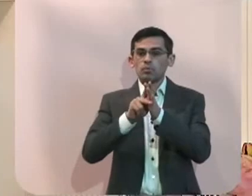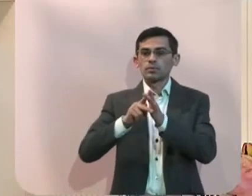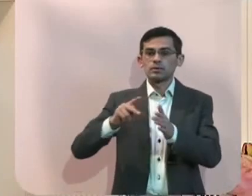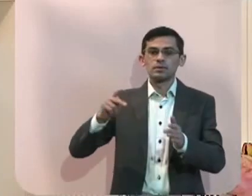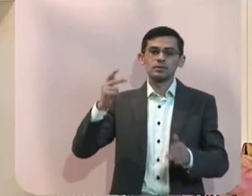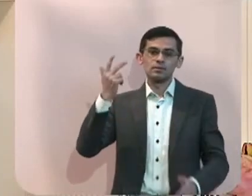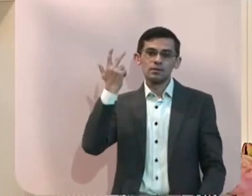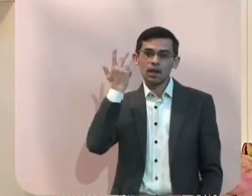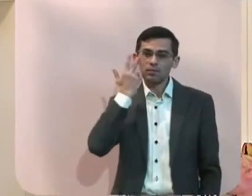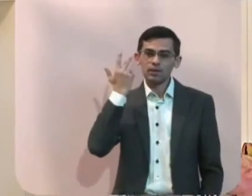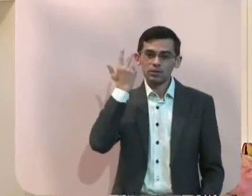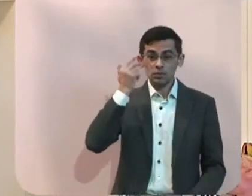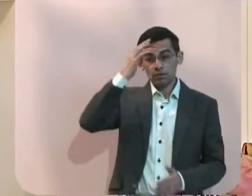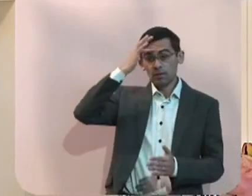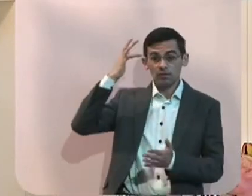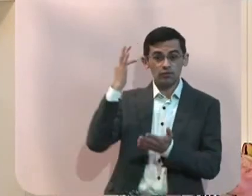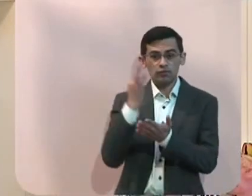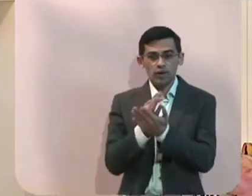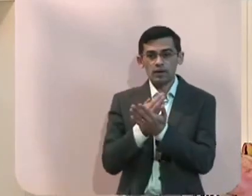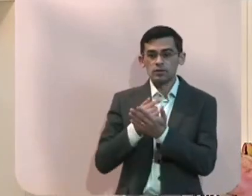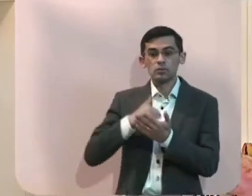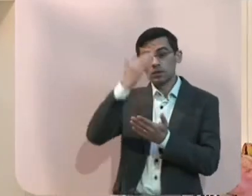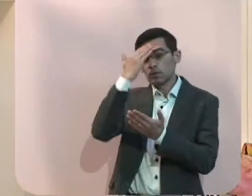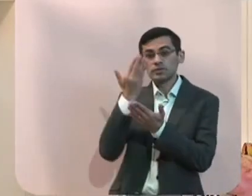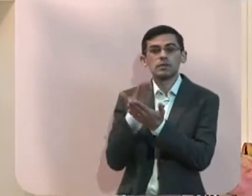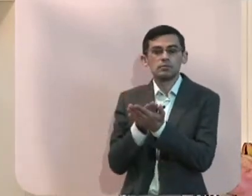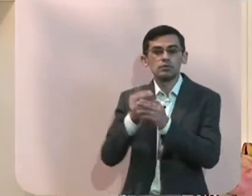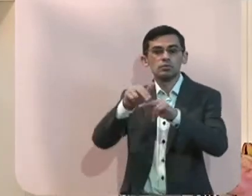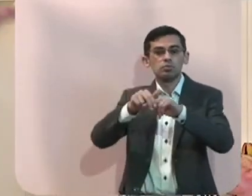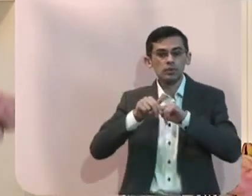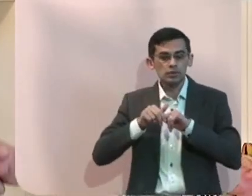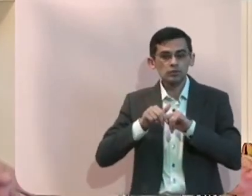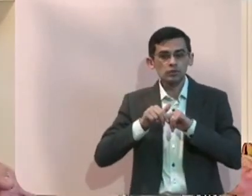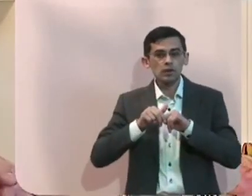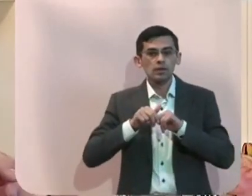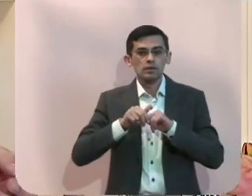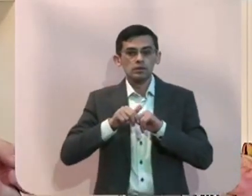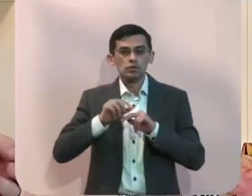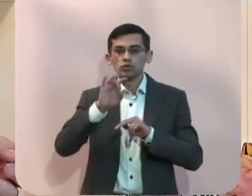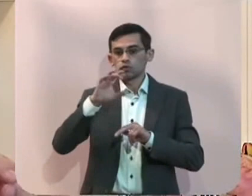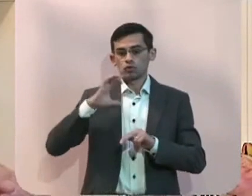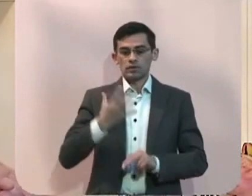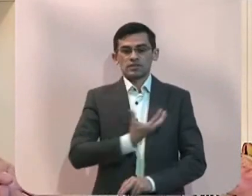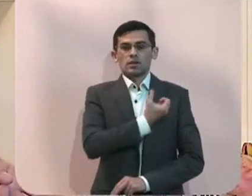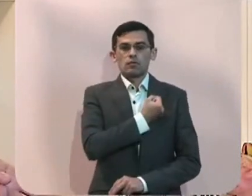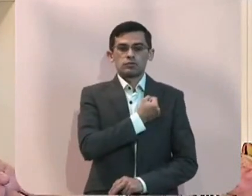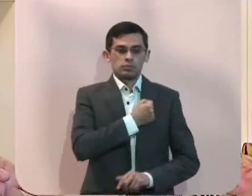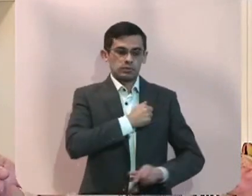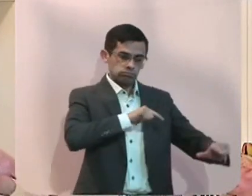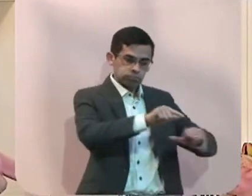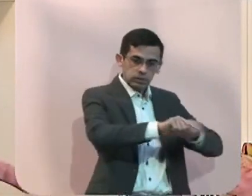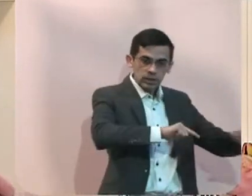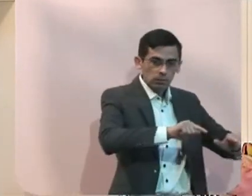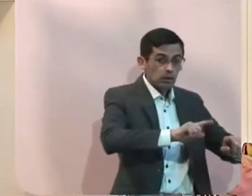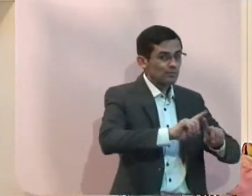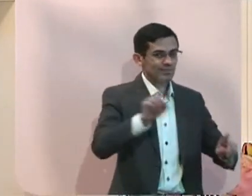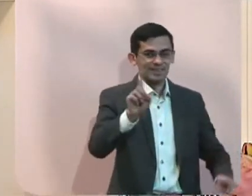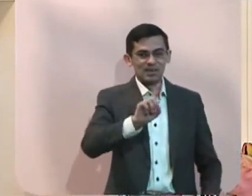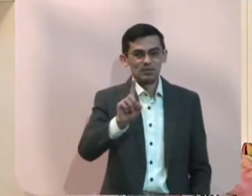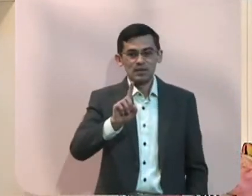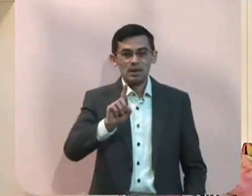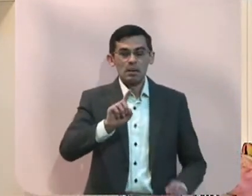natural da nossa fé, da nossa crença. Por isso que nós não somos salvos pelas obras,